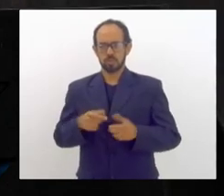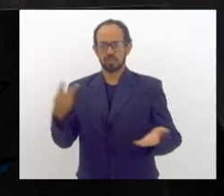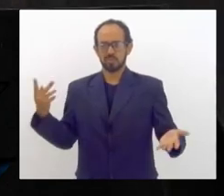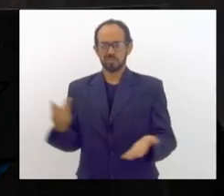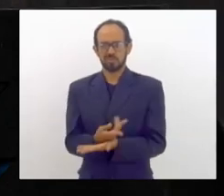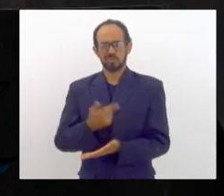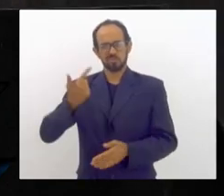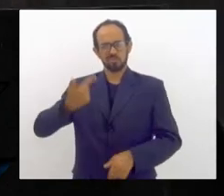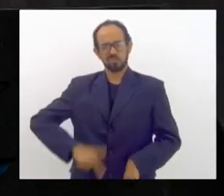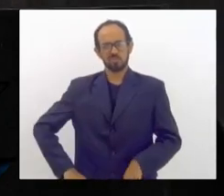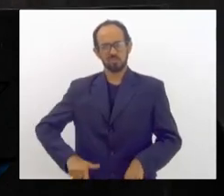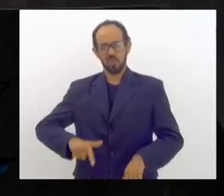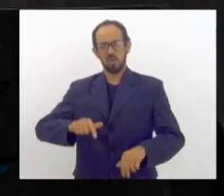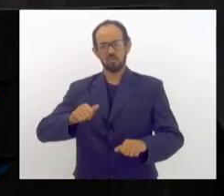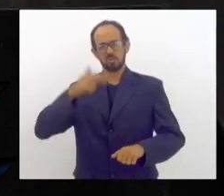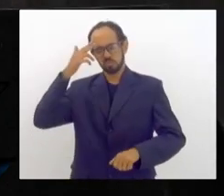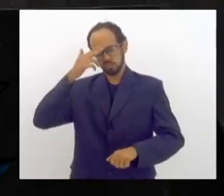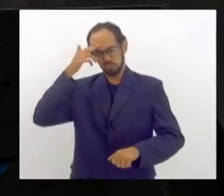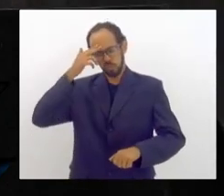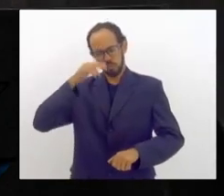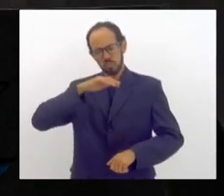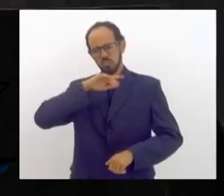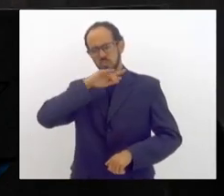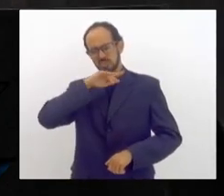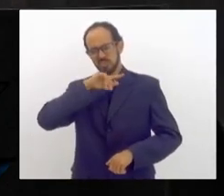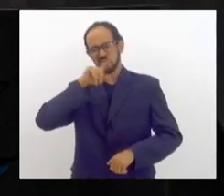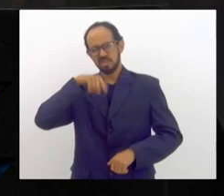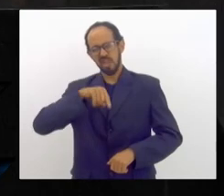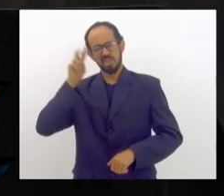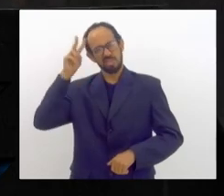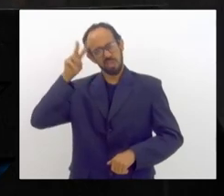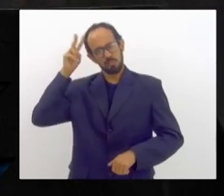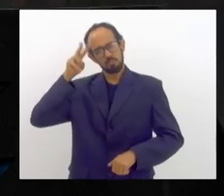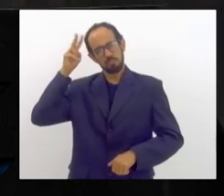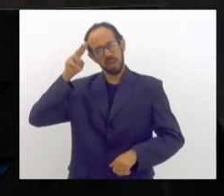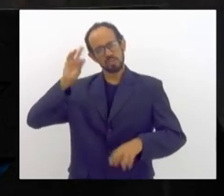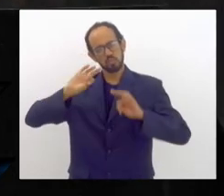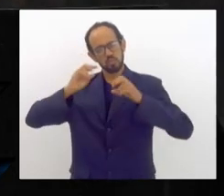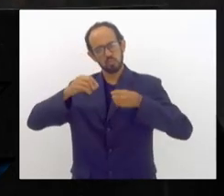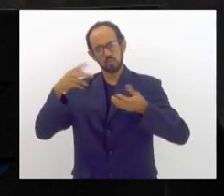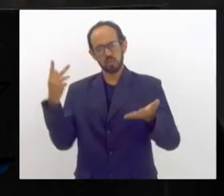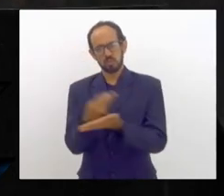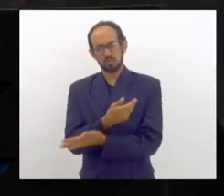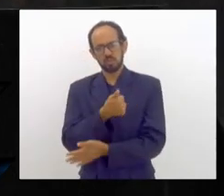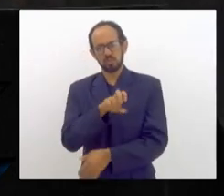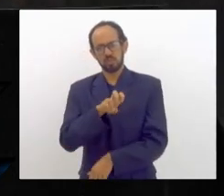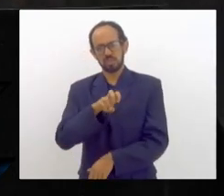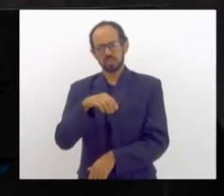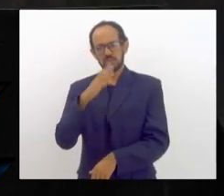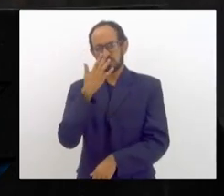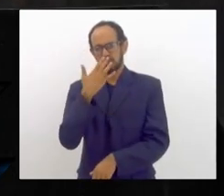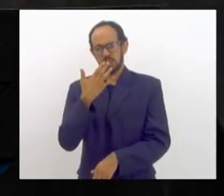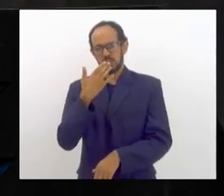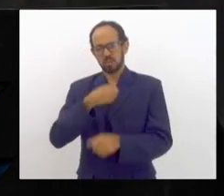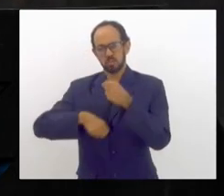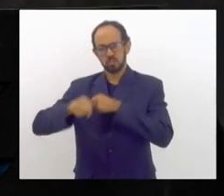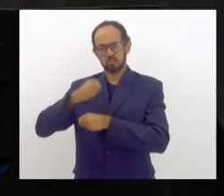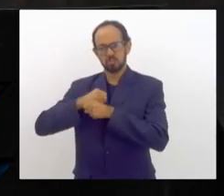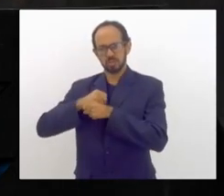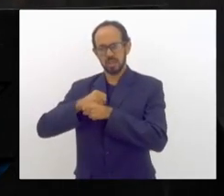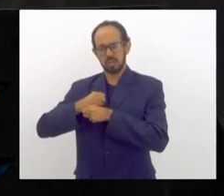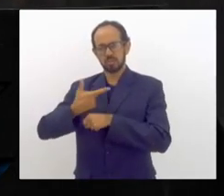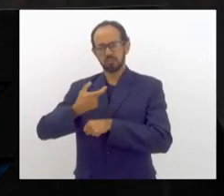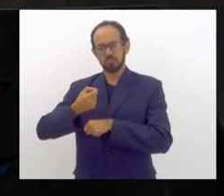novamente por um pesadelo. Quer lembrar de tudo que vivemos no dia 15 de fevereiro e no dia 20 de